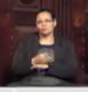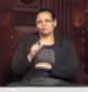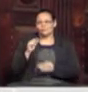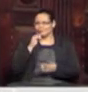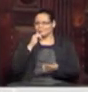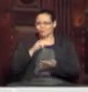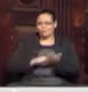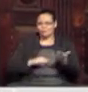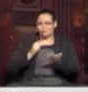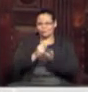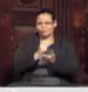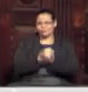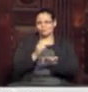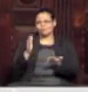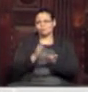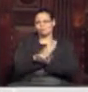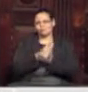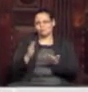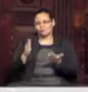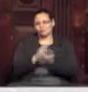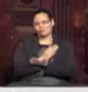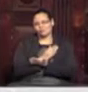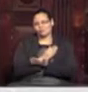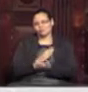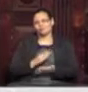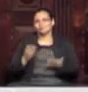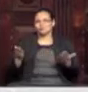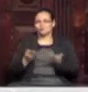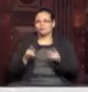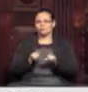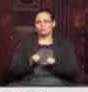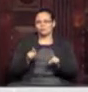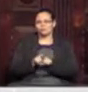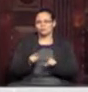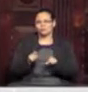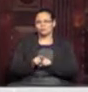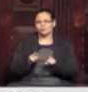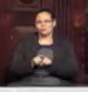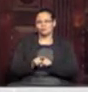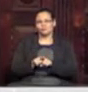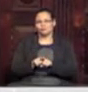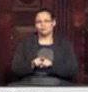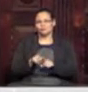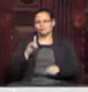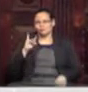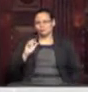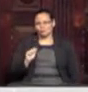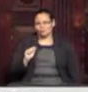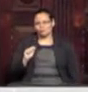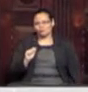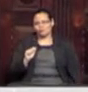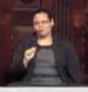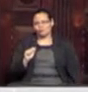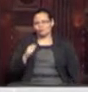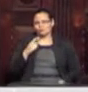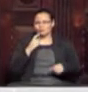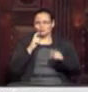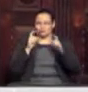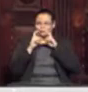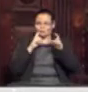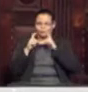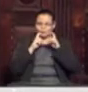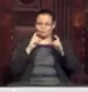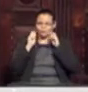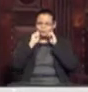protocolar alguns documentos. Hoje também foi o dia em que se discutiu aqui